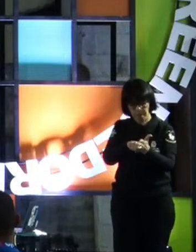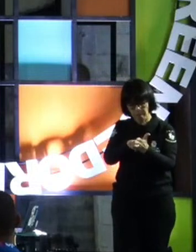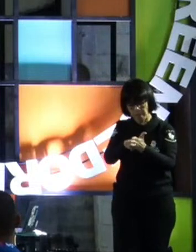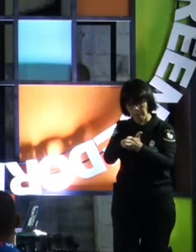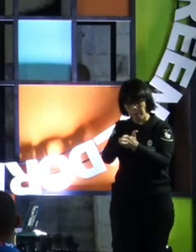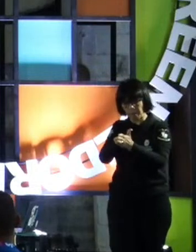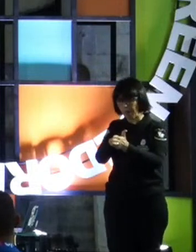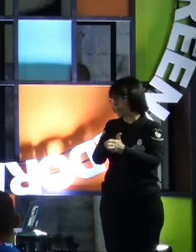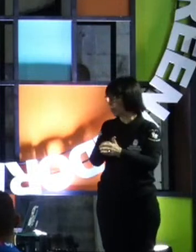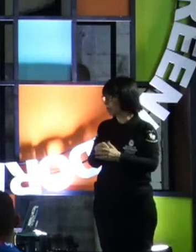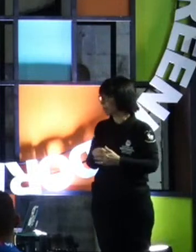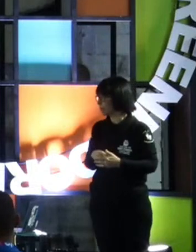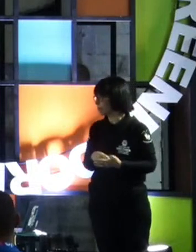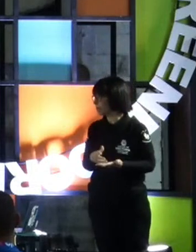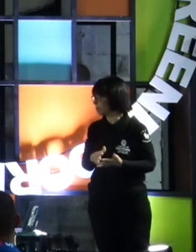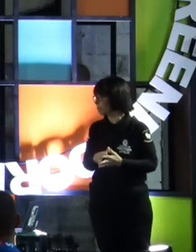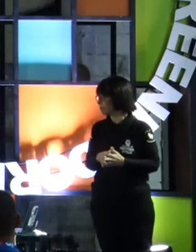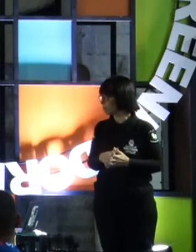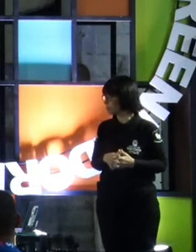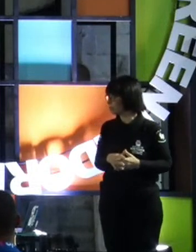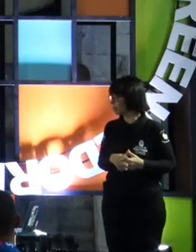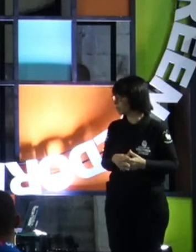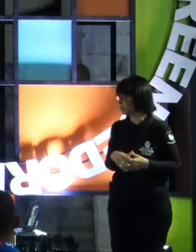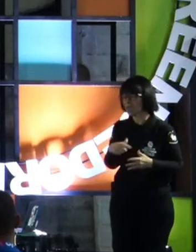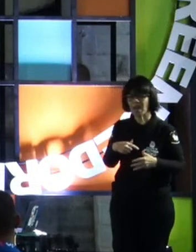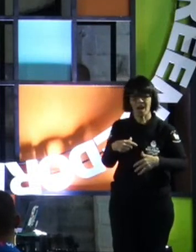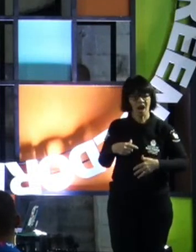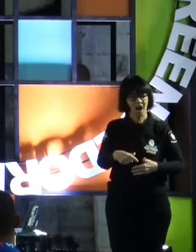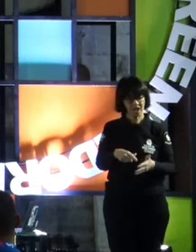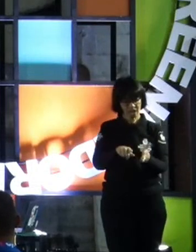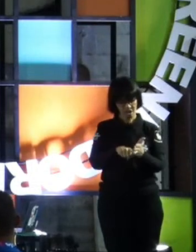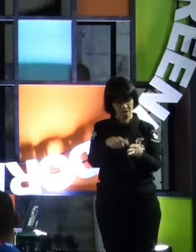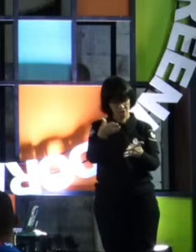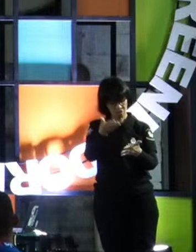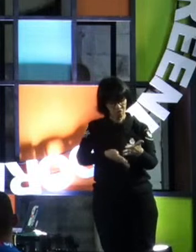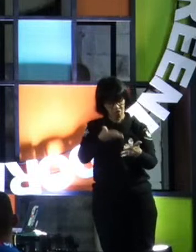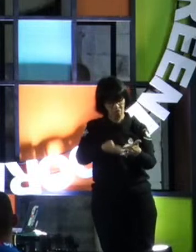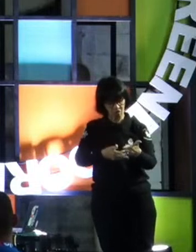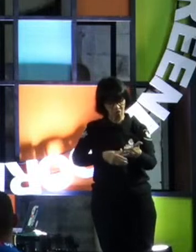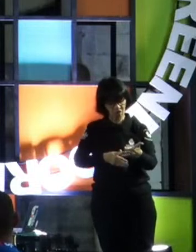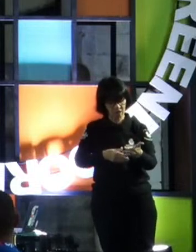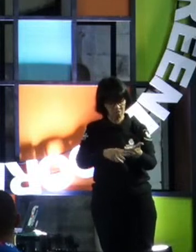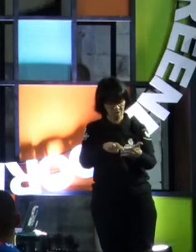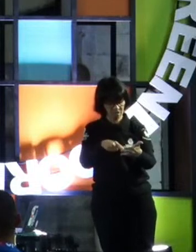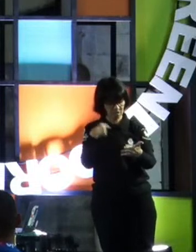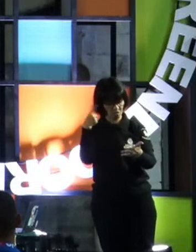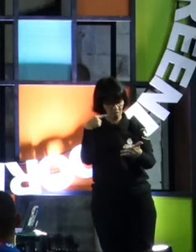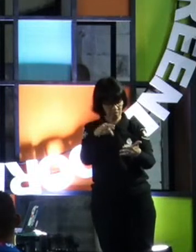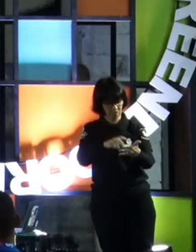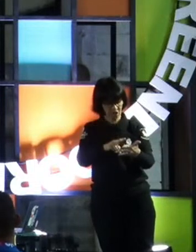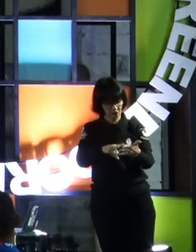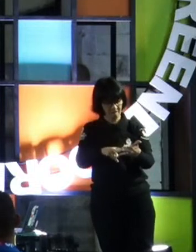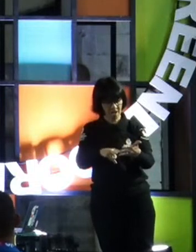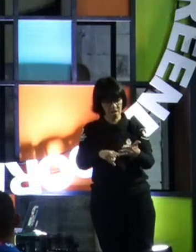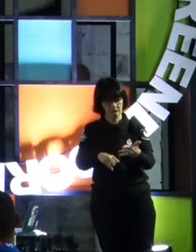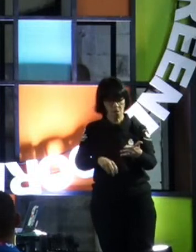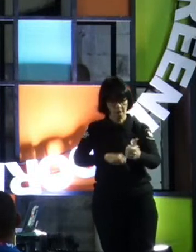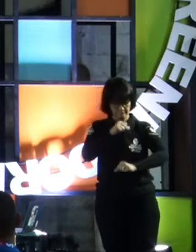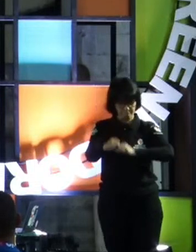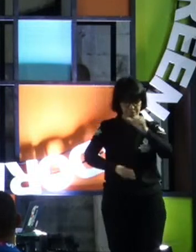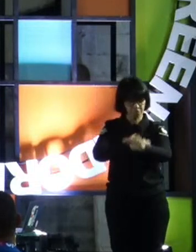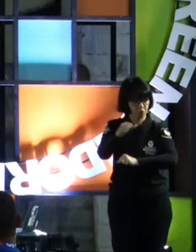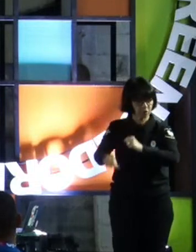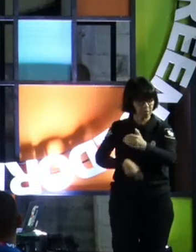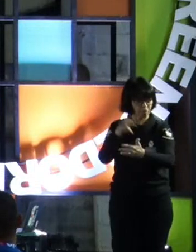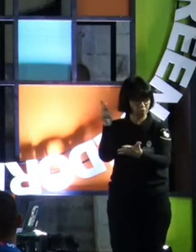atrás. Disse, meu irmão, eu vou transformar em realidade esse negócio que esse doido escreveu aqui. E aí um bocado de gente doida,